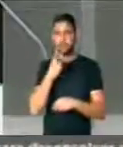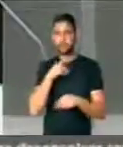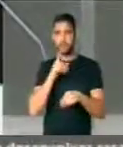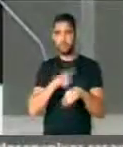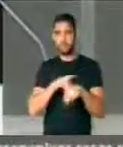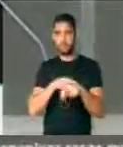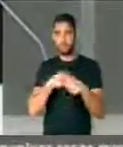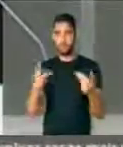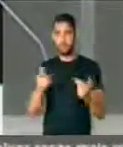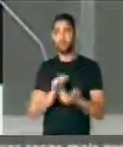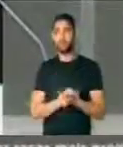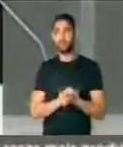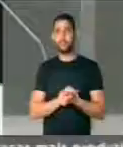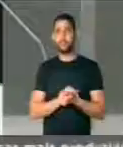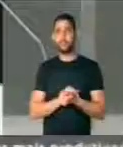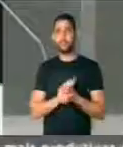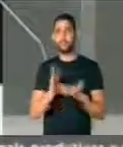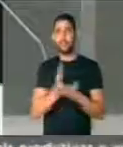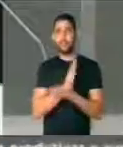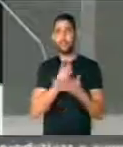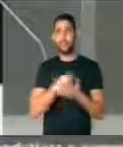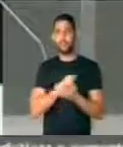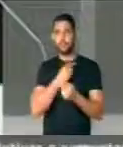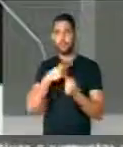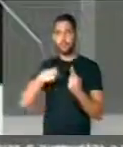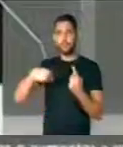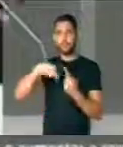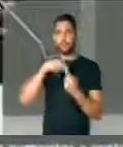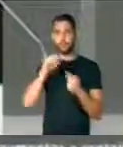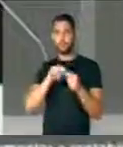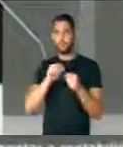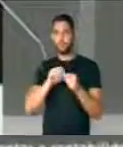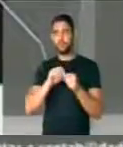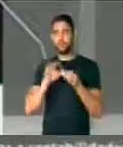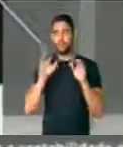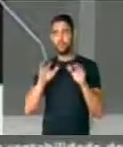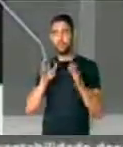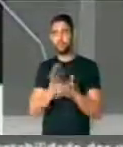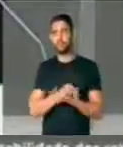semanas. Nós estamos aqui rodeados de fantasmas.